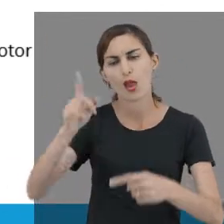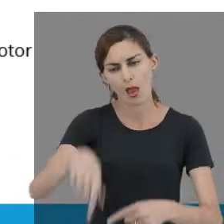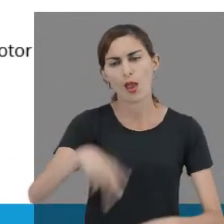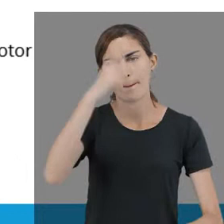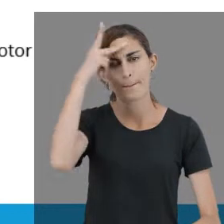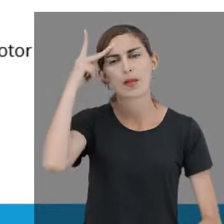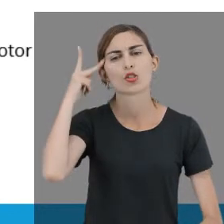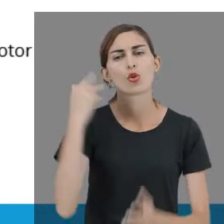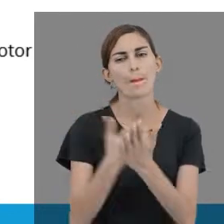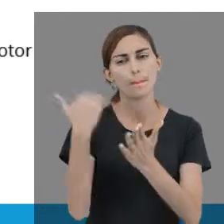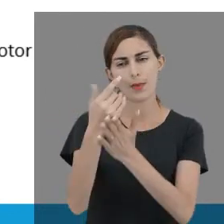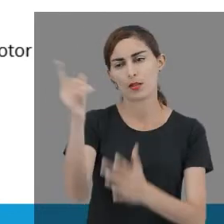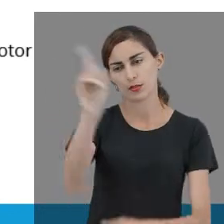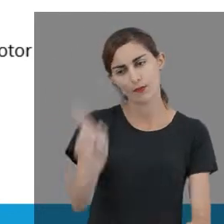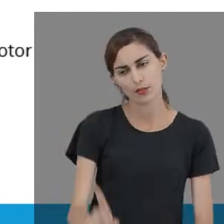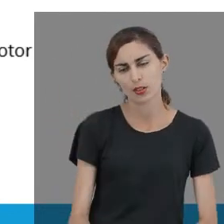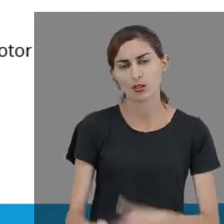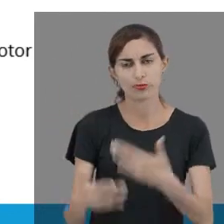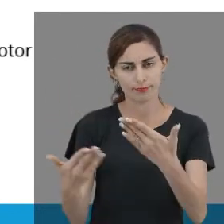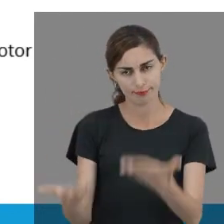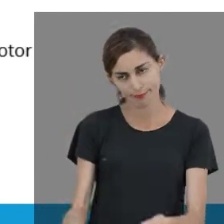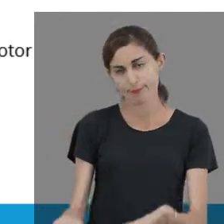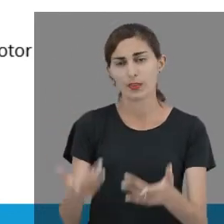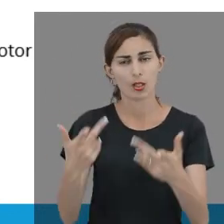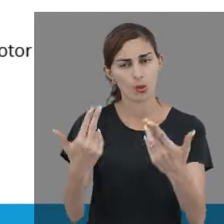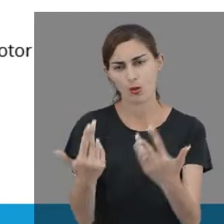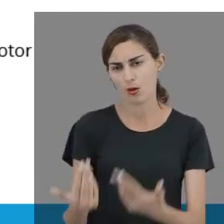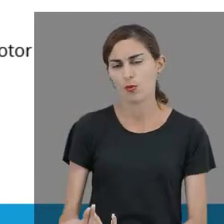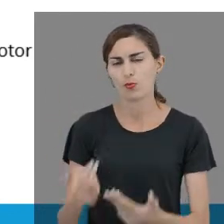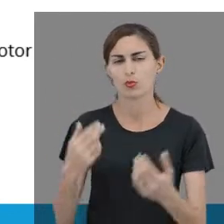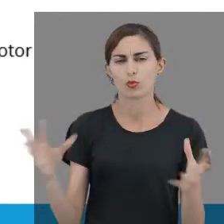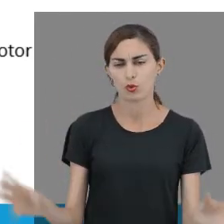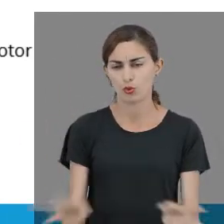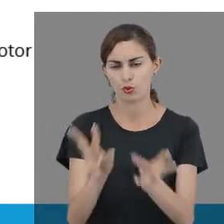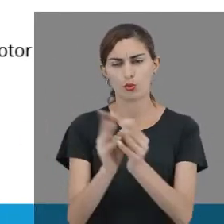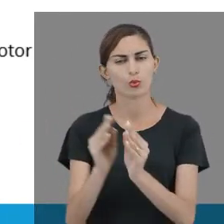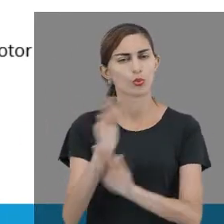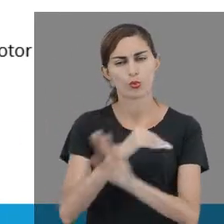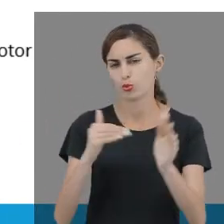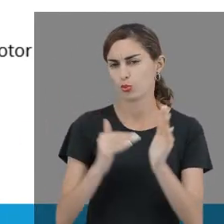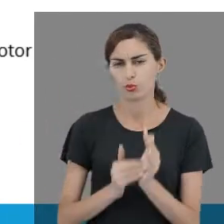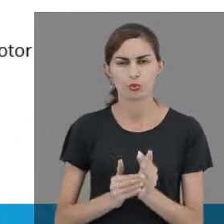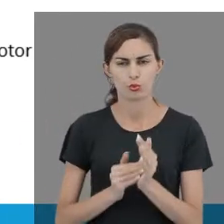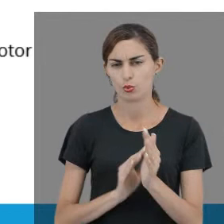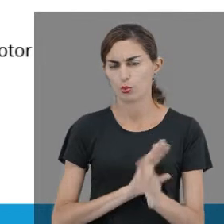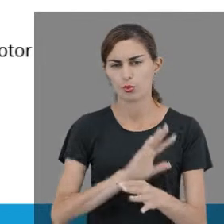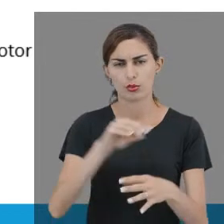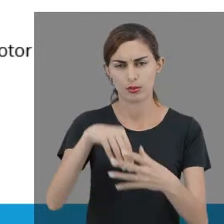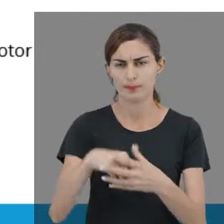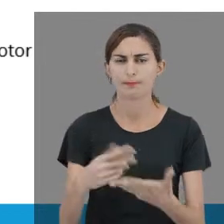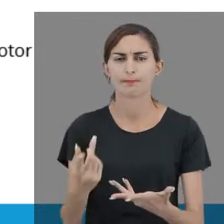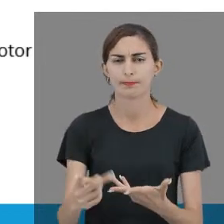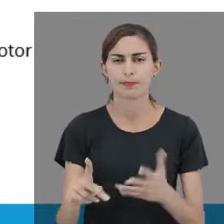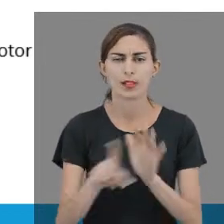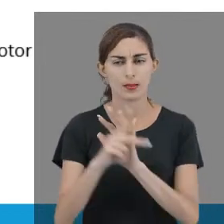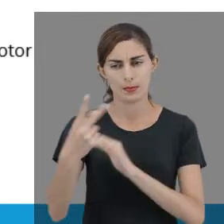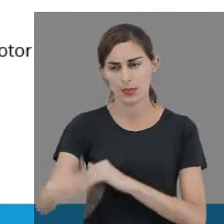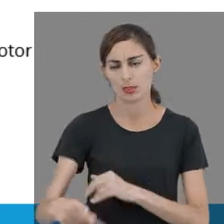síndrome congênita é mais uma pessoa com deficiência. E aí, nesse âmbito, está incluindo todas as ações